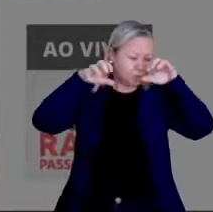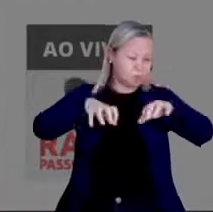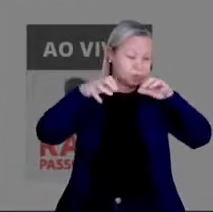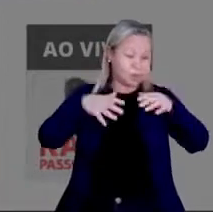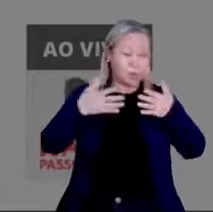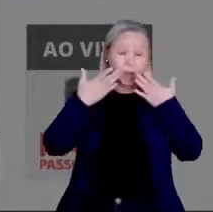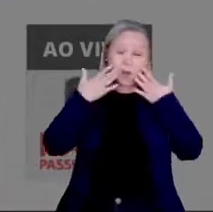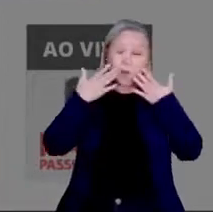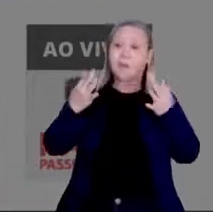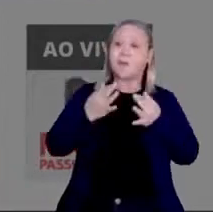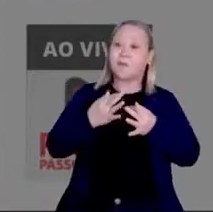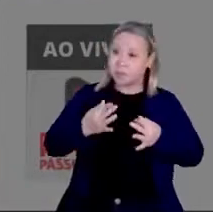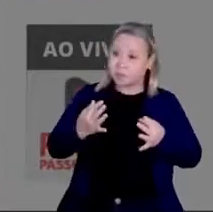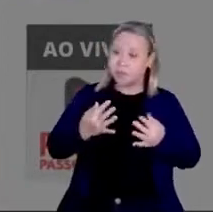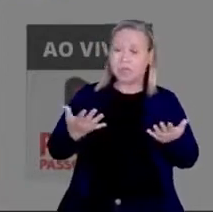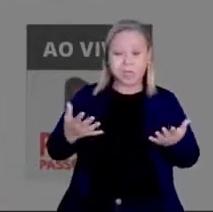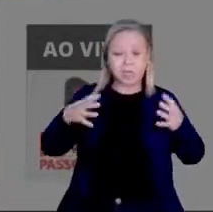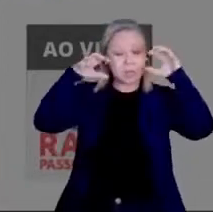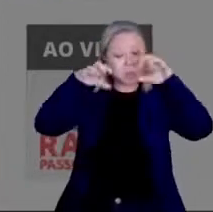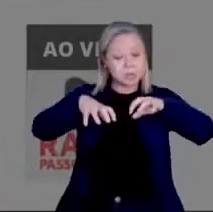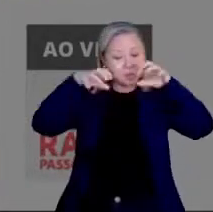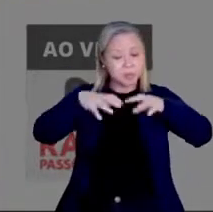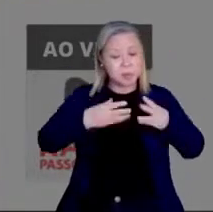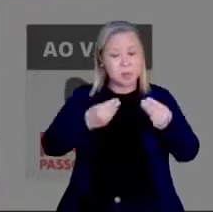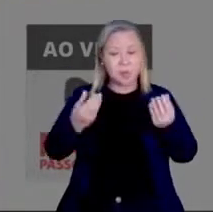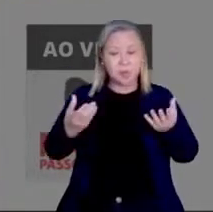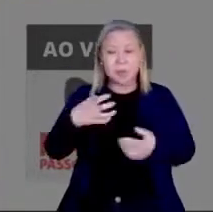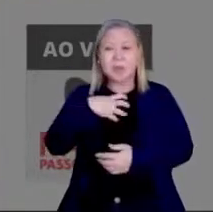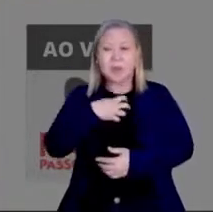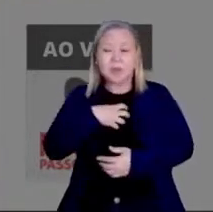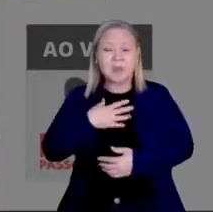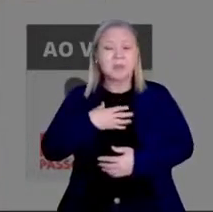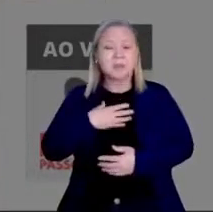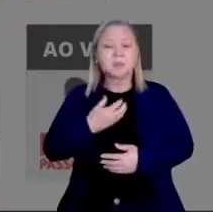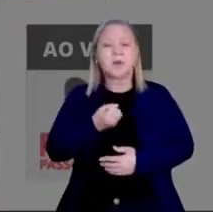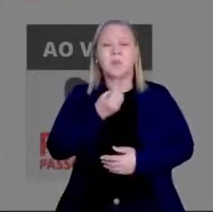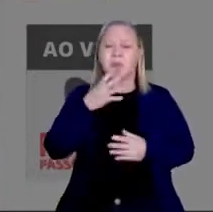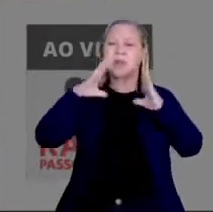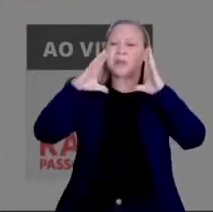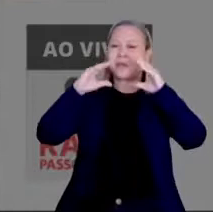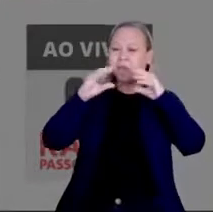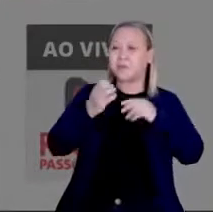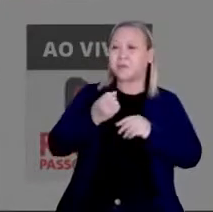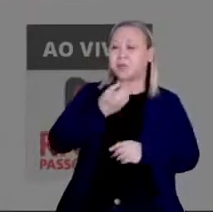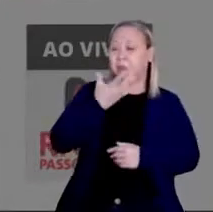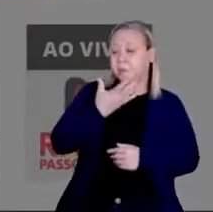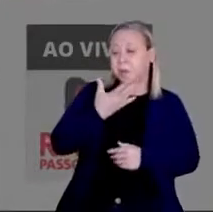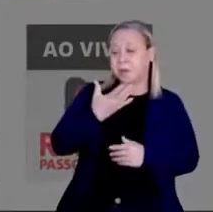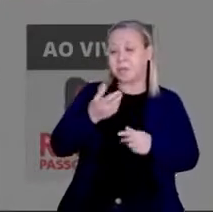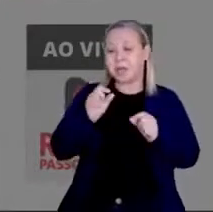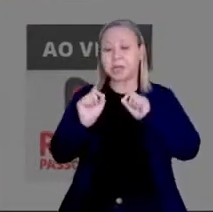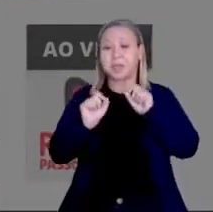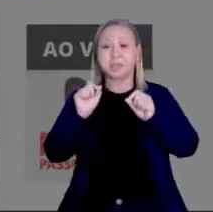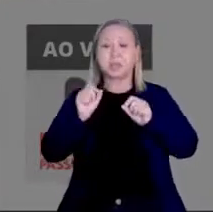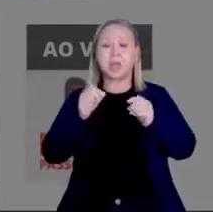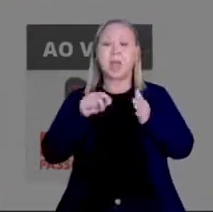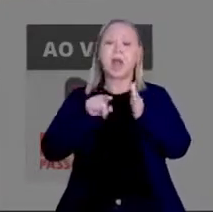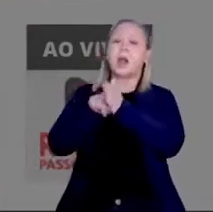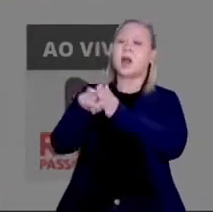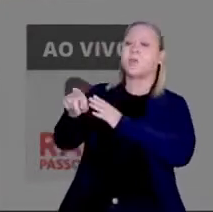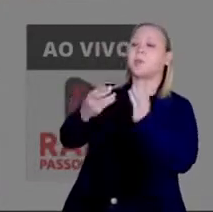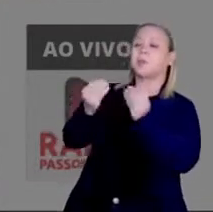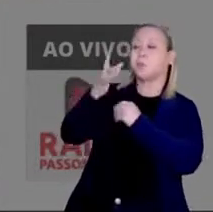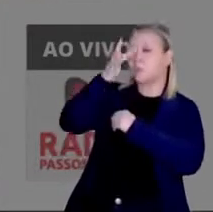Peixoto, que é exatamente a alteração da outorga de uso. Esse é um ponto que hoje não é discutido. O senhor, obviamente,